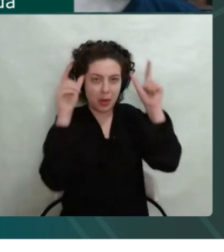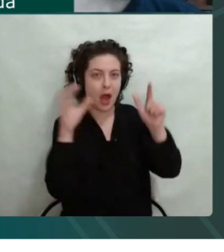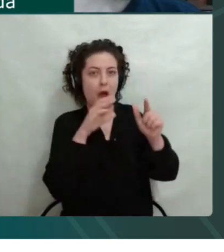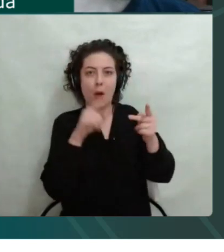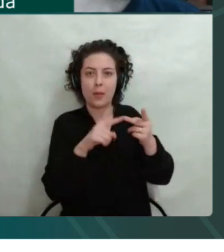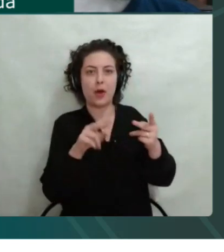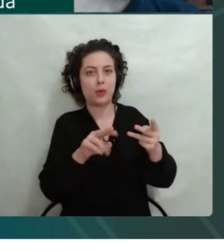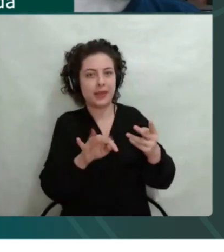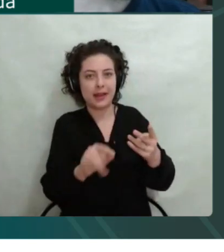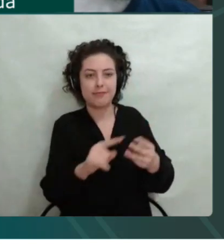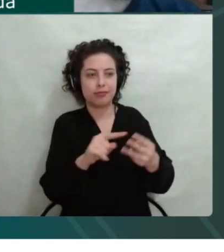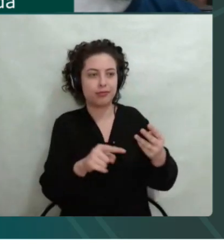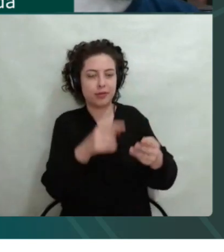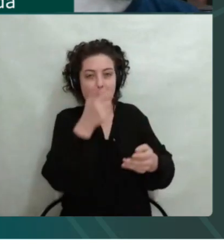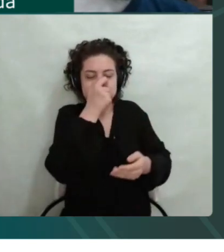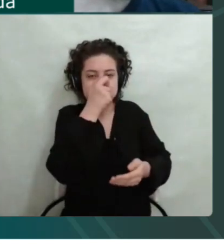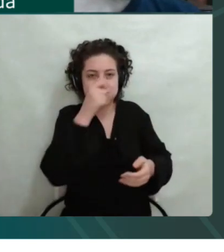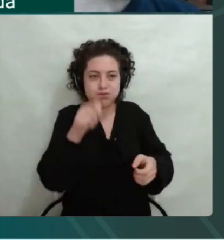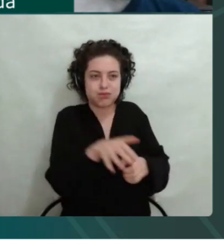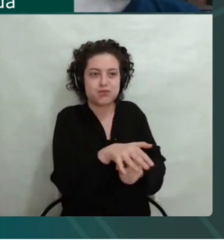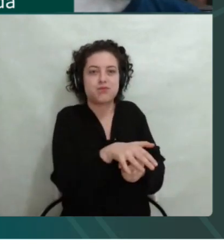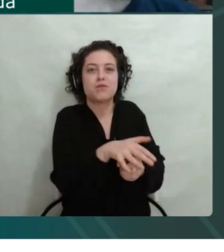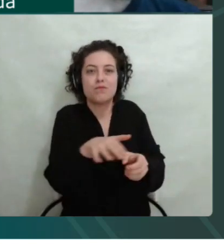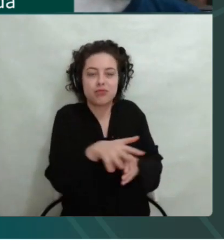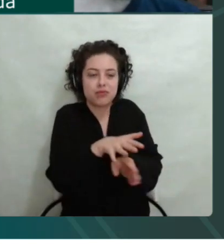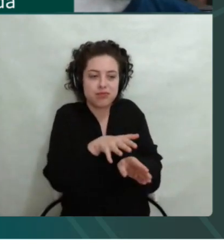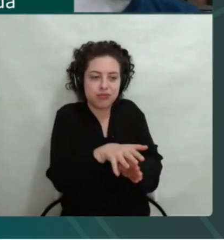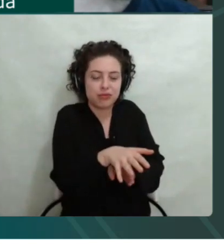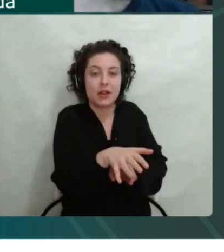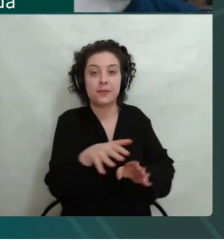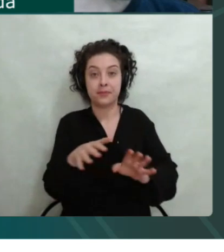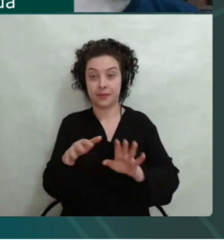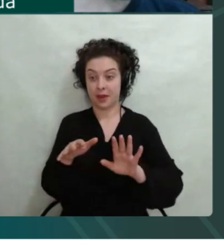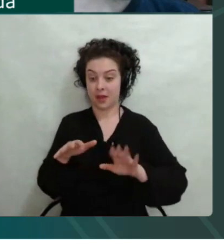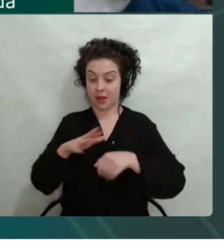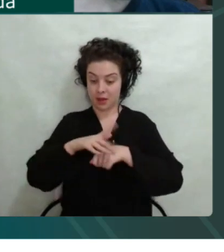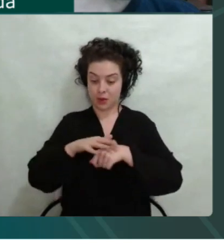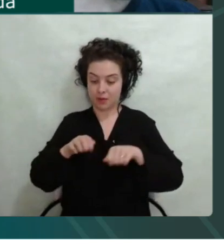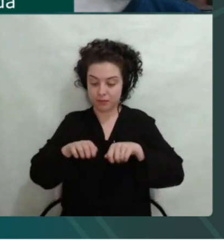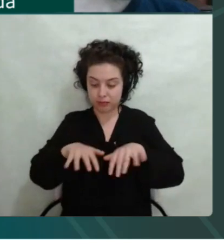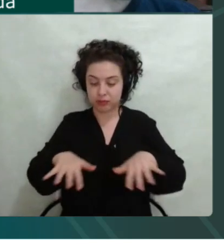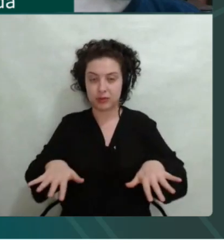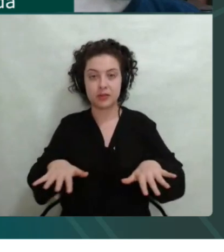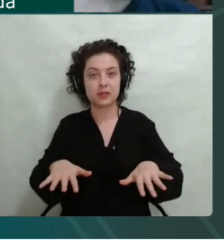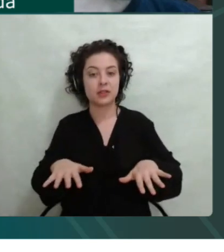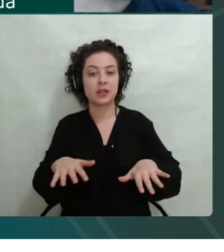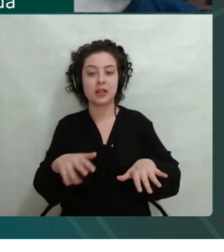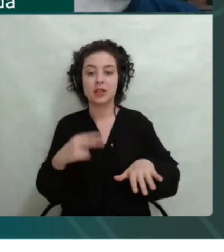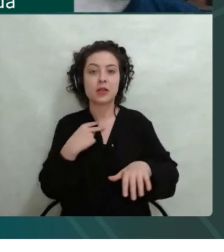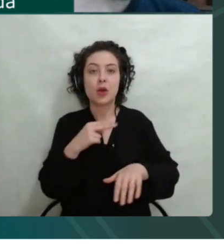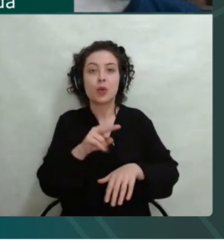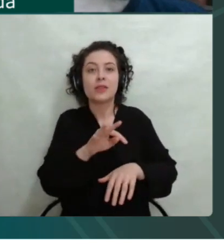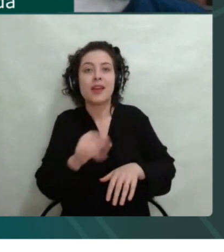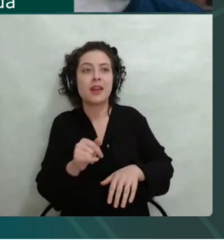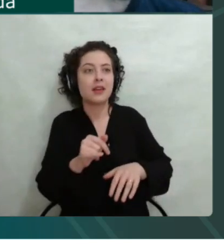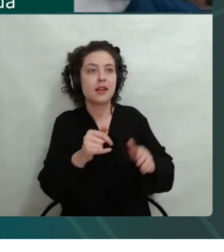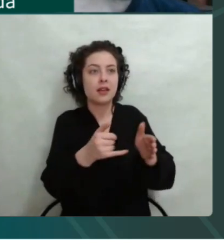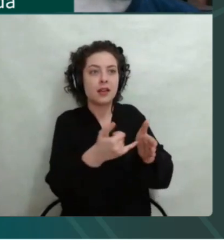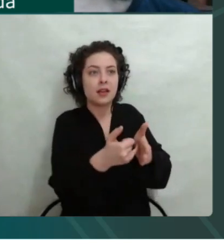seja, a epidemia, ela não pode ser um caso de UTI e respirador, tá